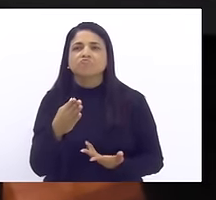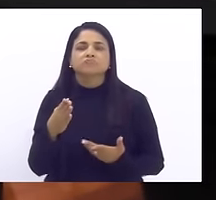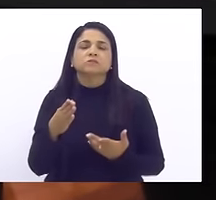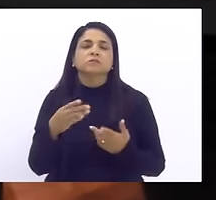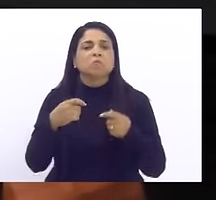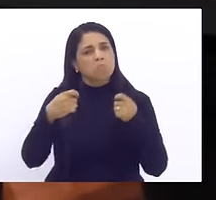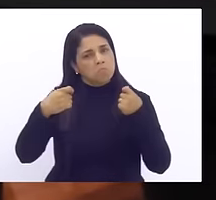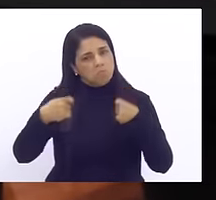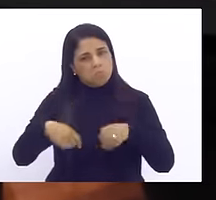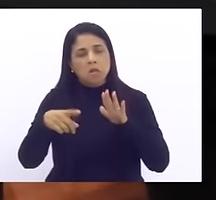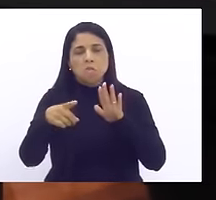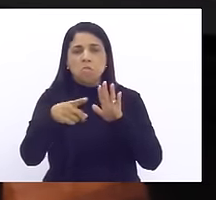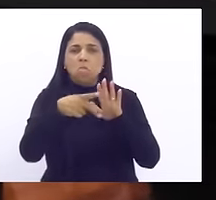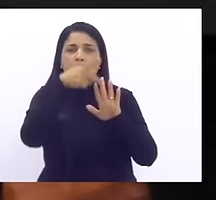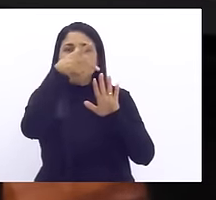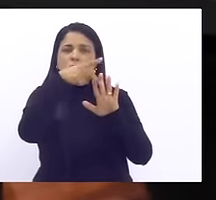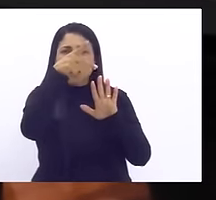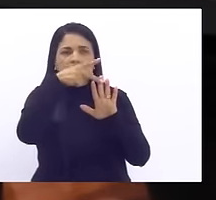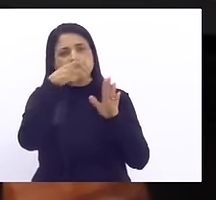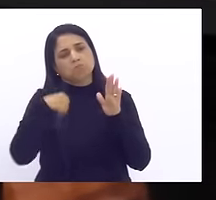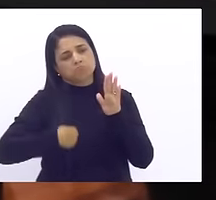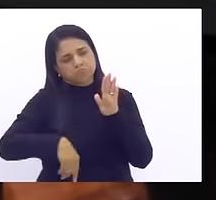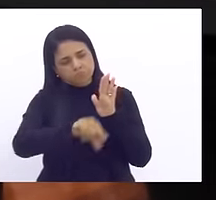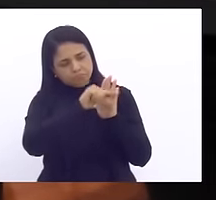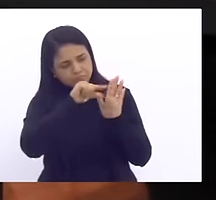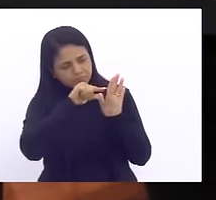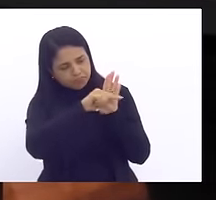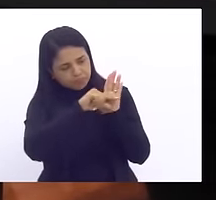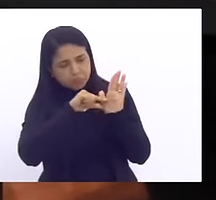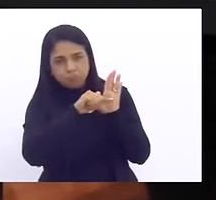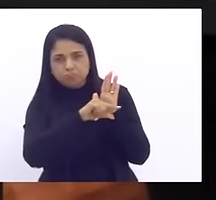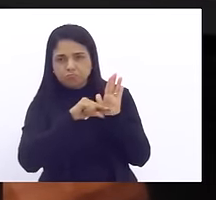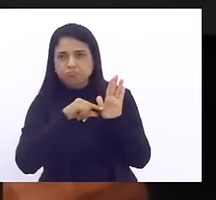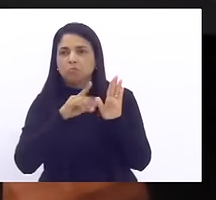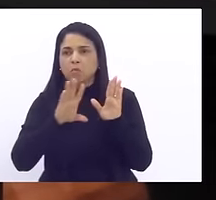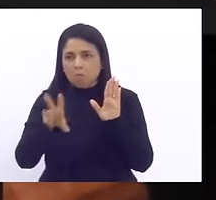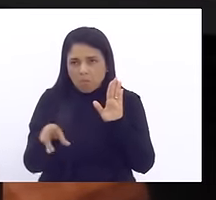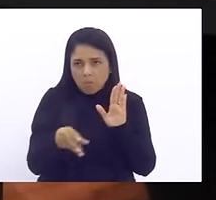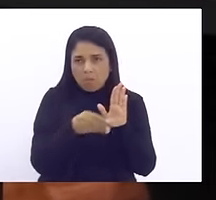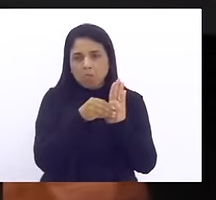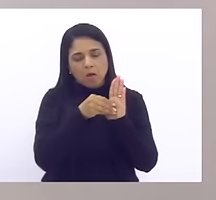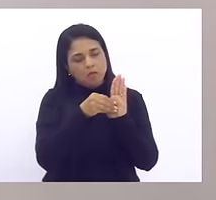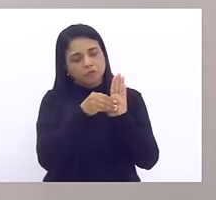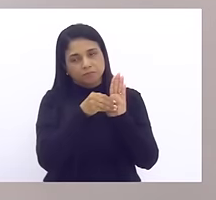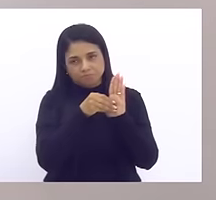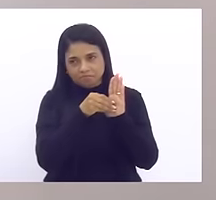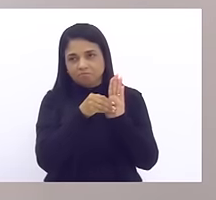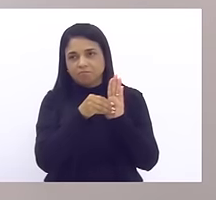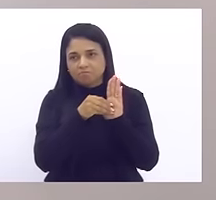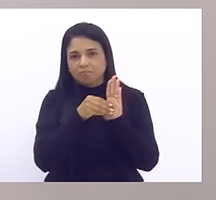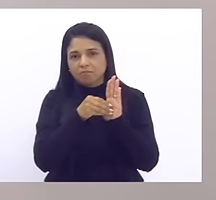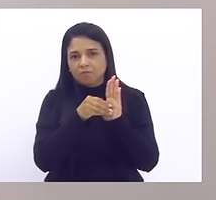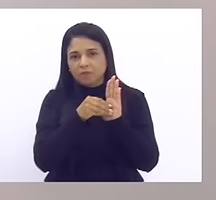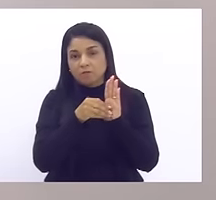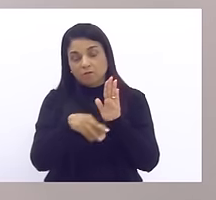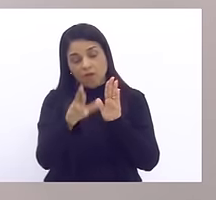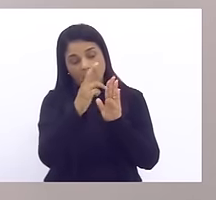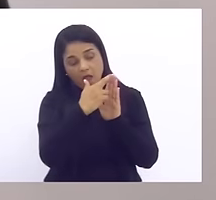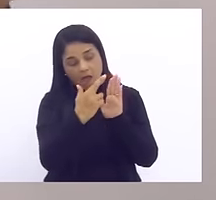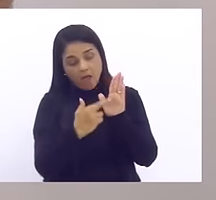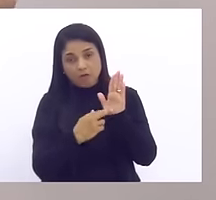porque portaria como deve como ele deve o carro deve ser na hora da apreensão dele da forma correta vai ser regulado por lei agora